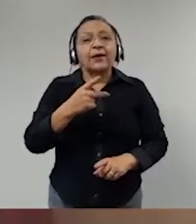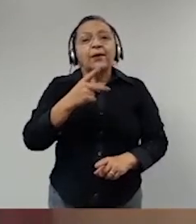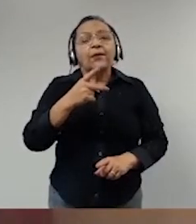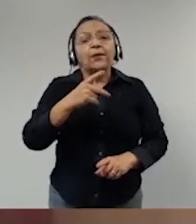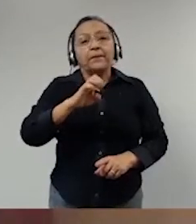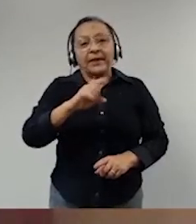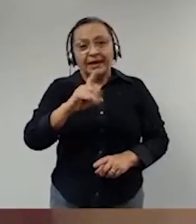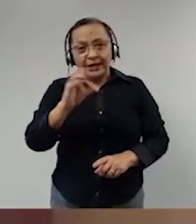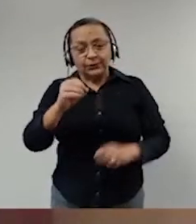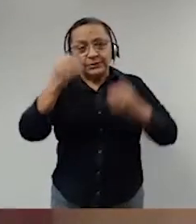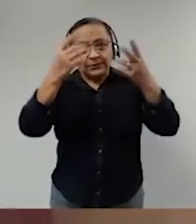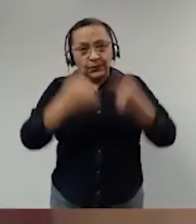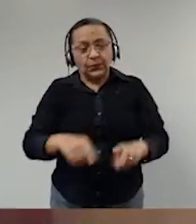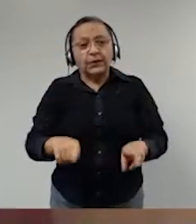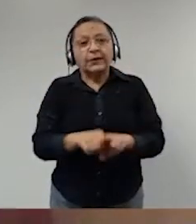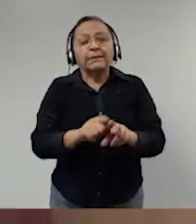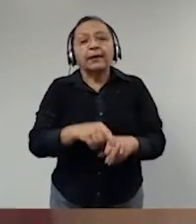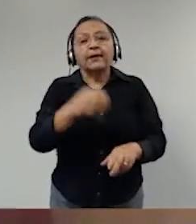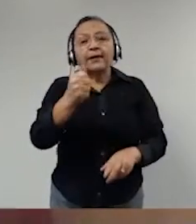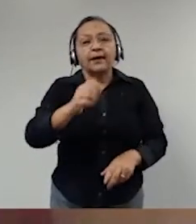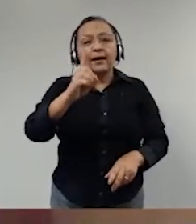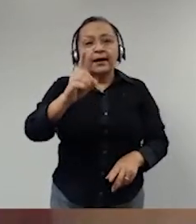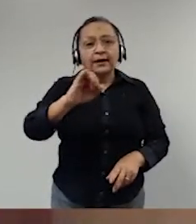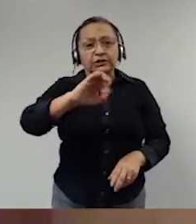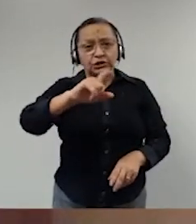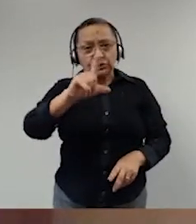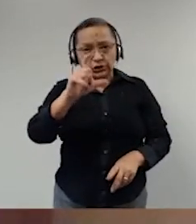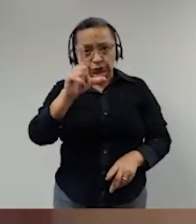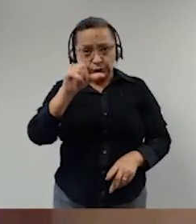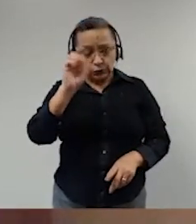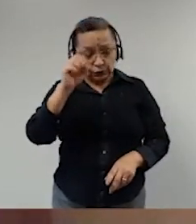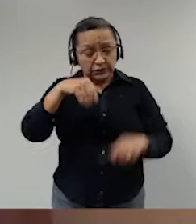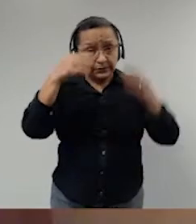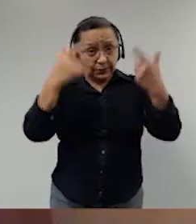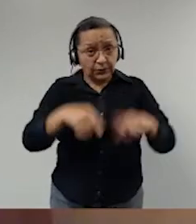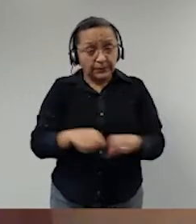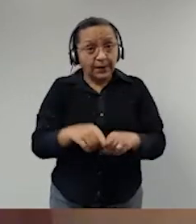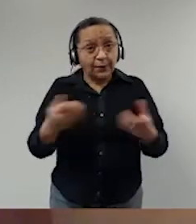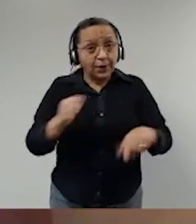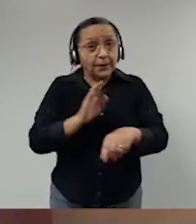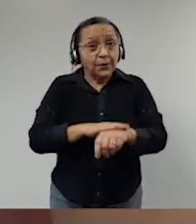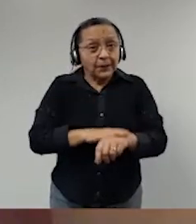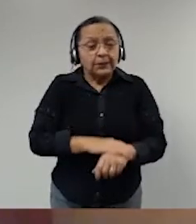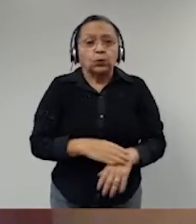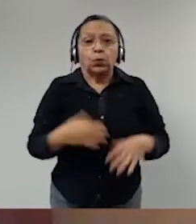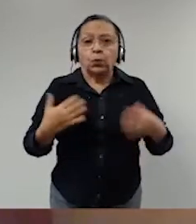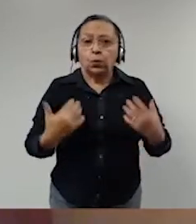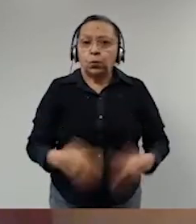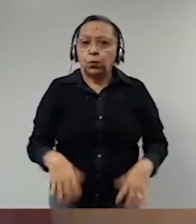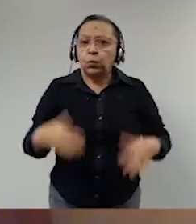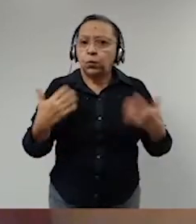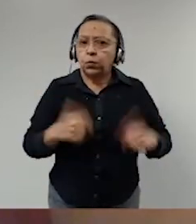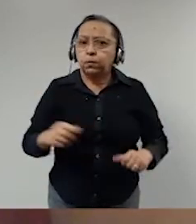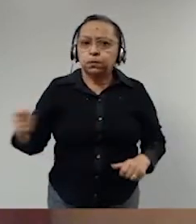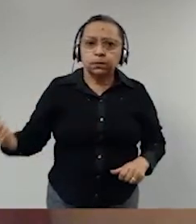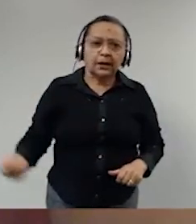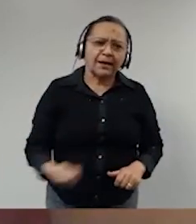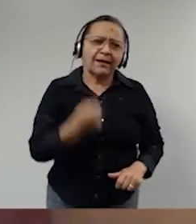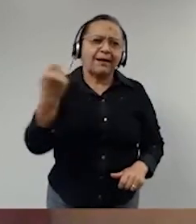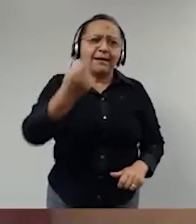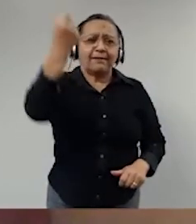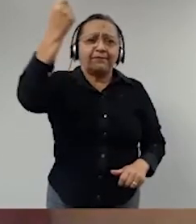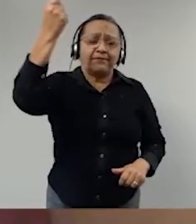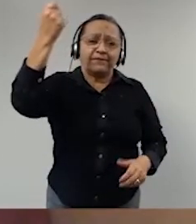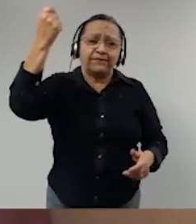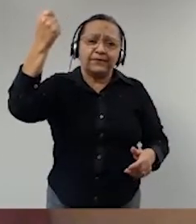falou disso de alguma forma, nós estamos vivendo um momento muito agudo da crise. E é uma crise que não